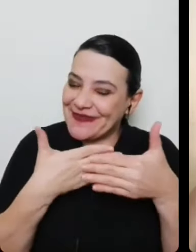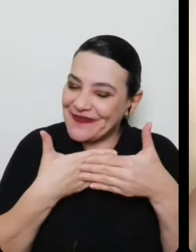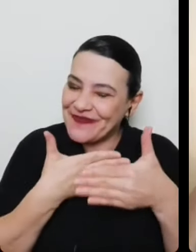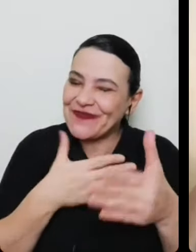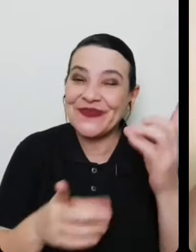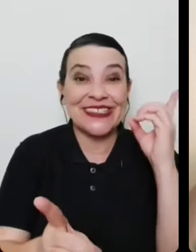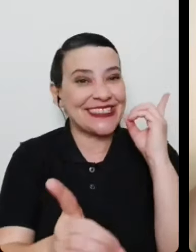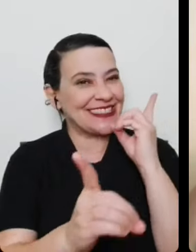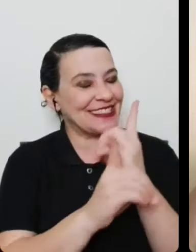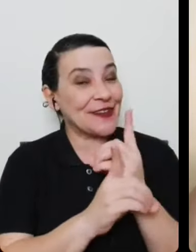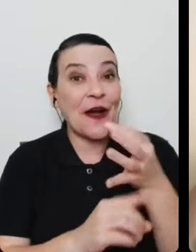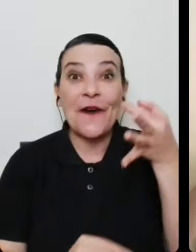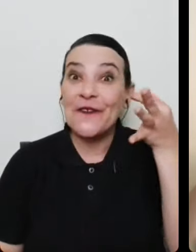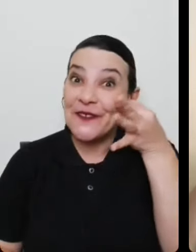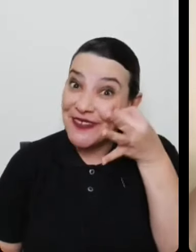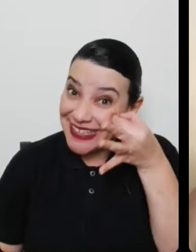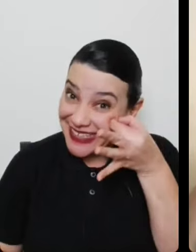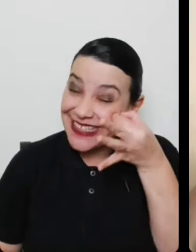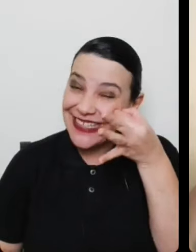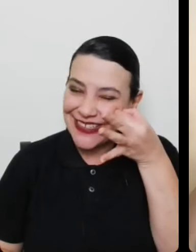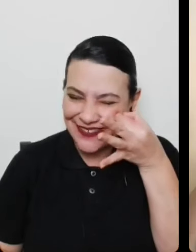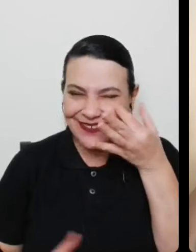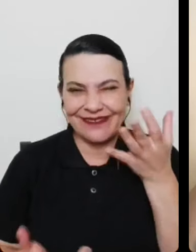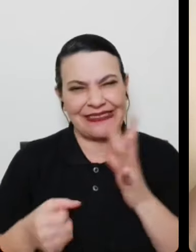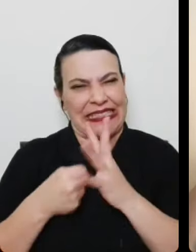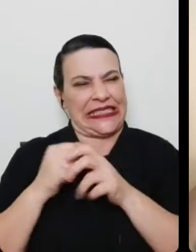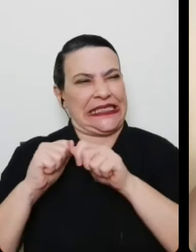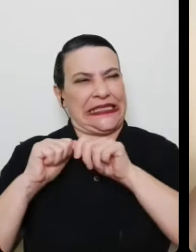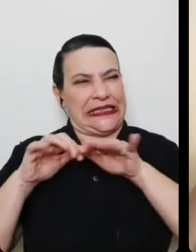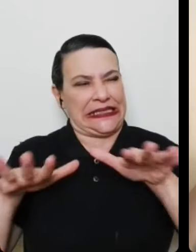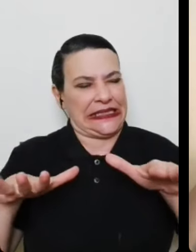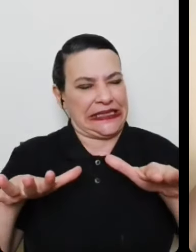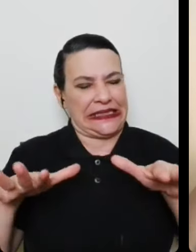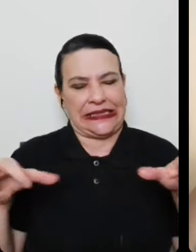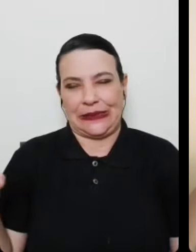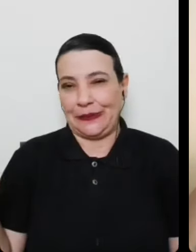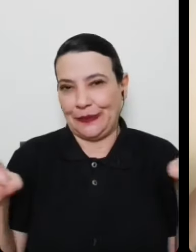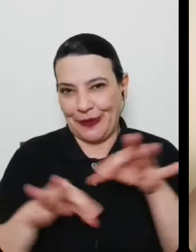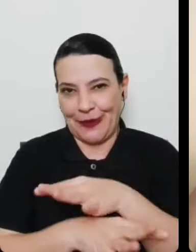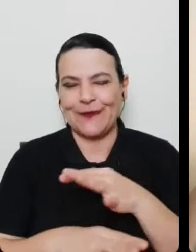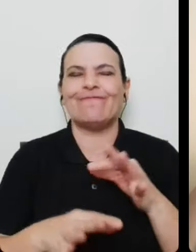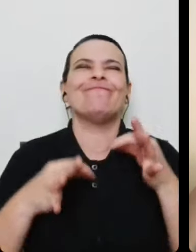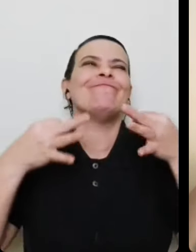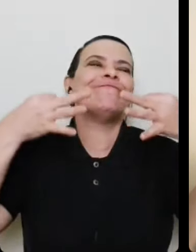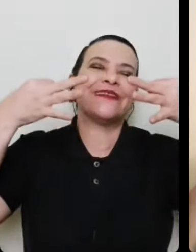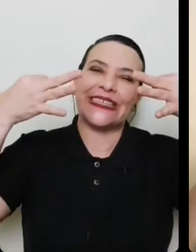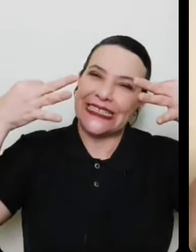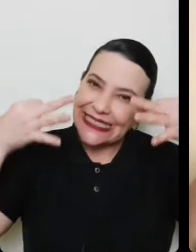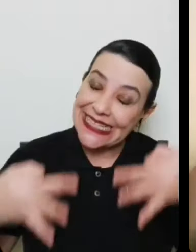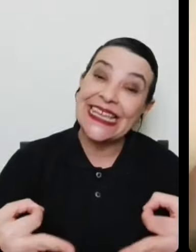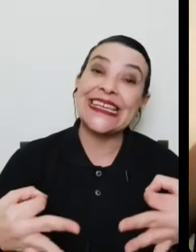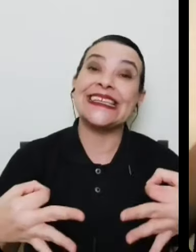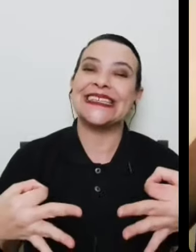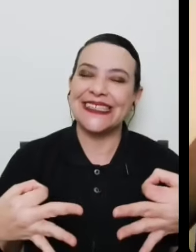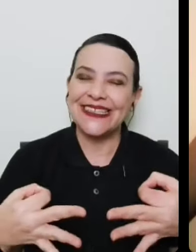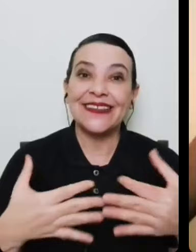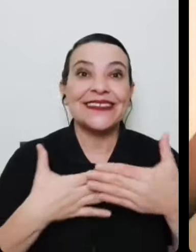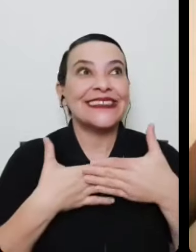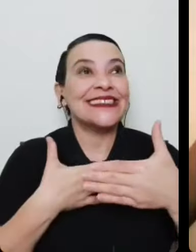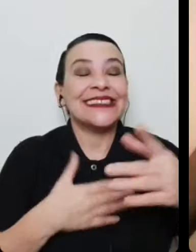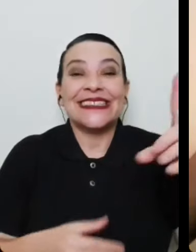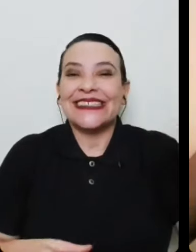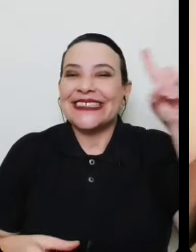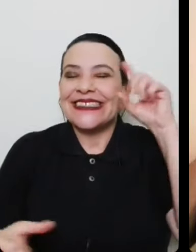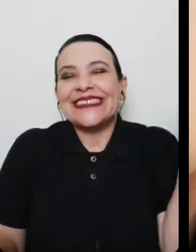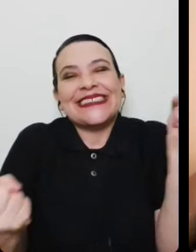encontre aí presencialmente depois do fim dessa coisa toda aí que está acontecendo no Com país. certeza, para a gente chegar o dia que a gente vai poder se